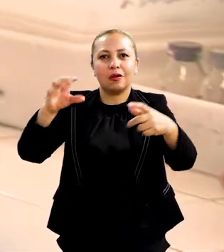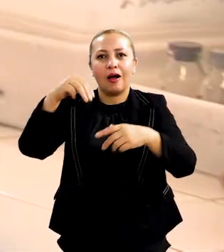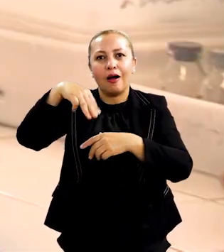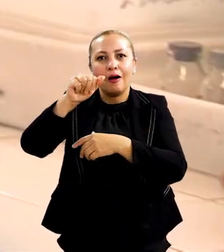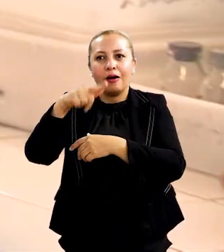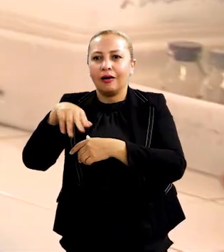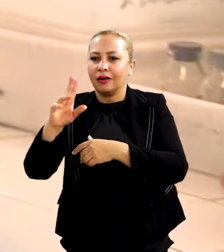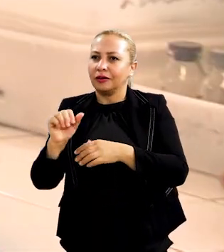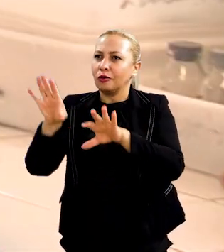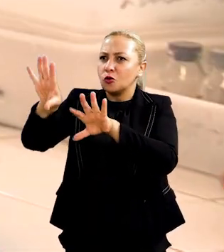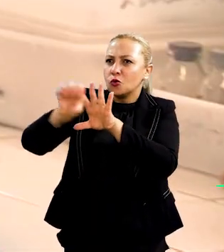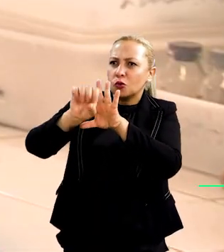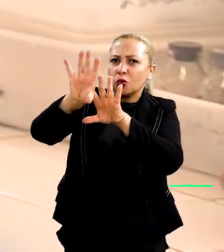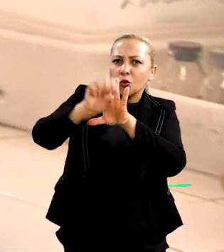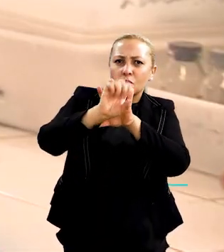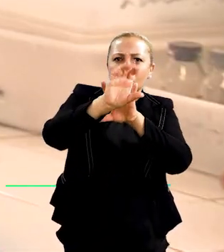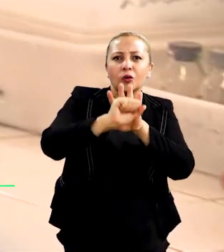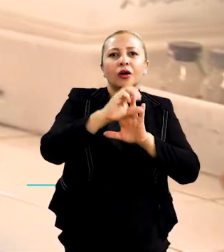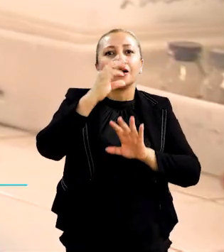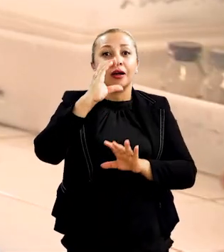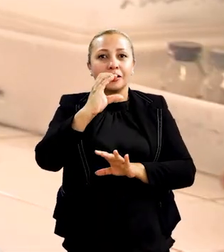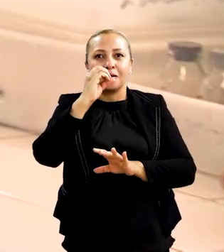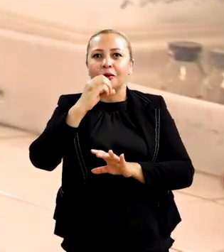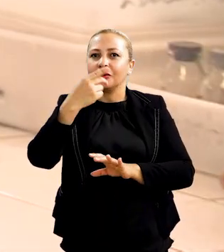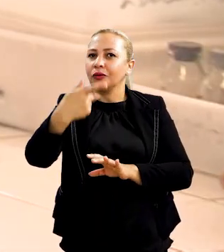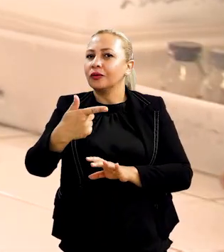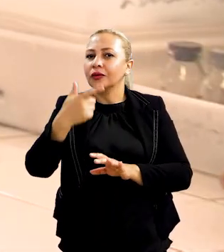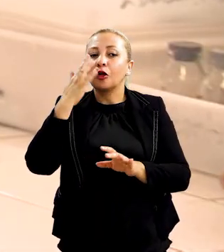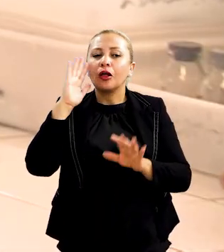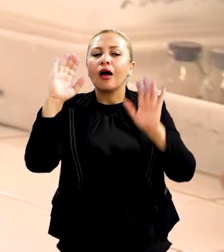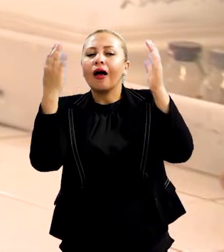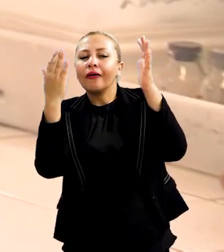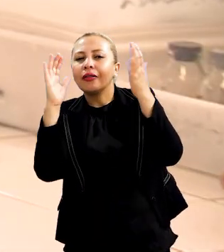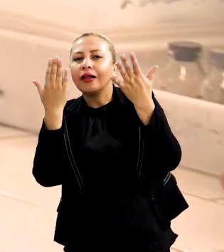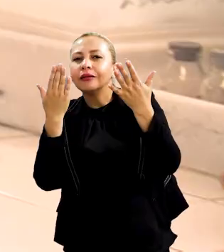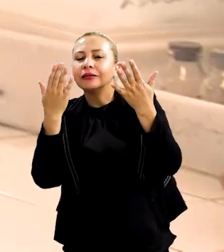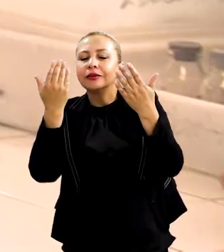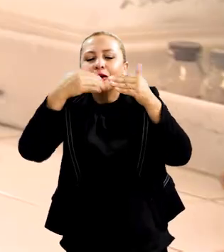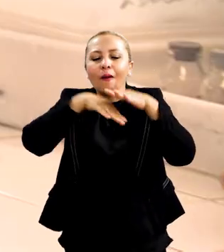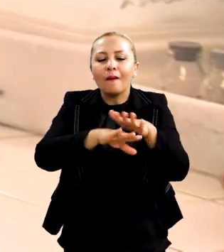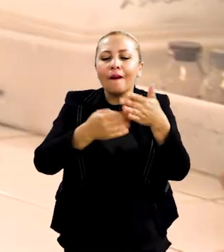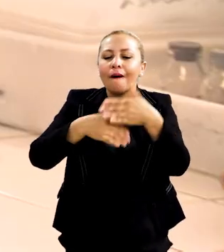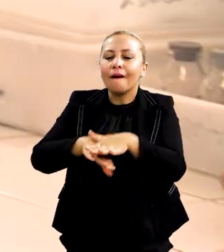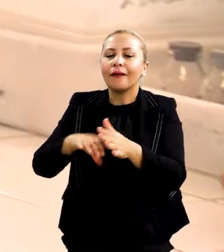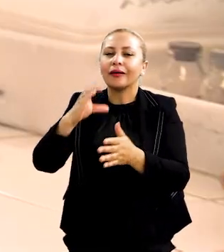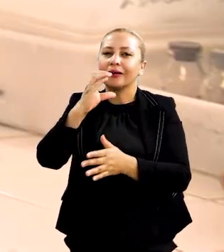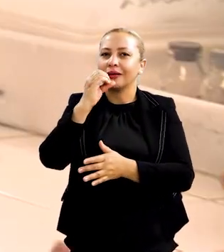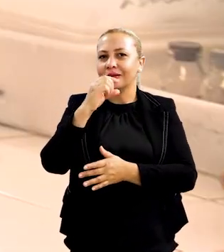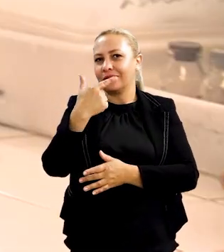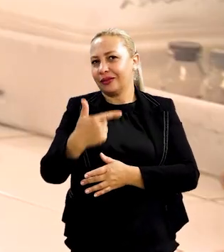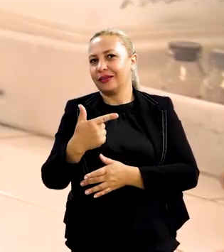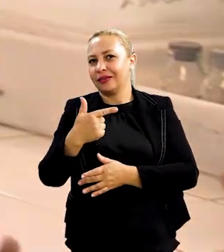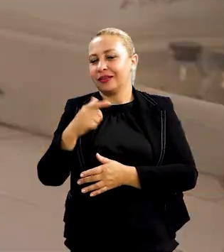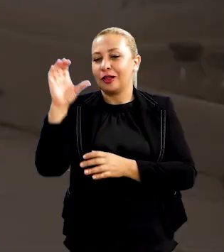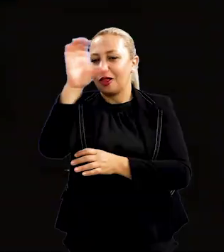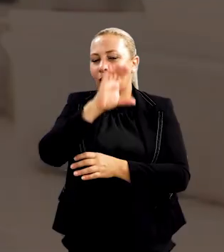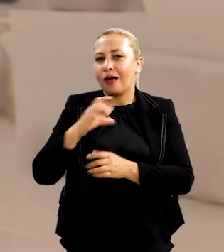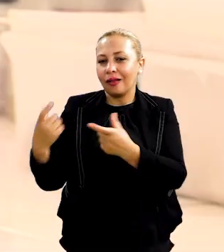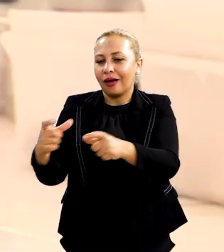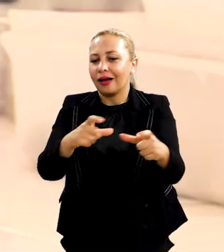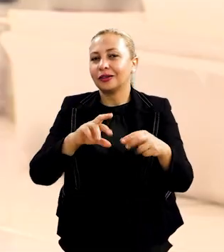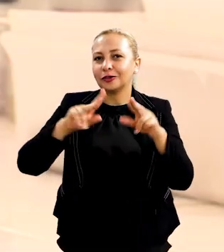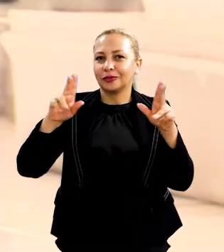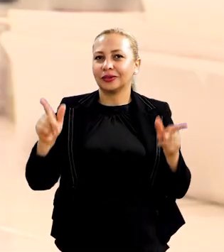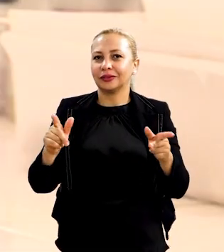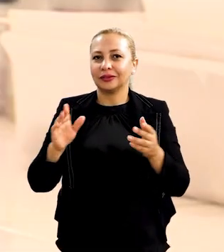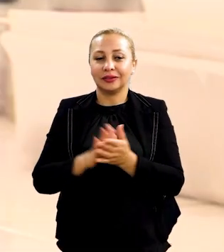manguezal cresce, ele tira carbono da atmosfera. Então a gente está analisando então o estoque de carbono em diferentes áreas desse manguezal. A gente